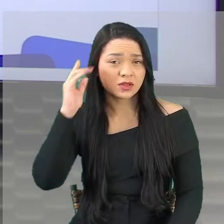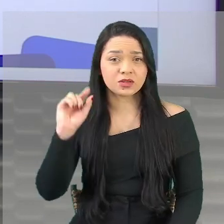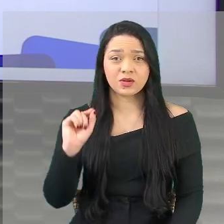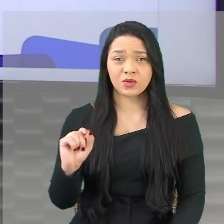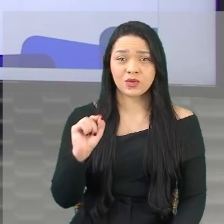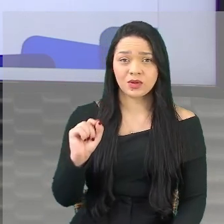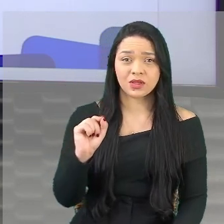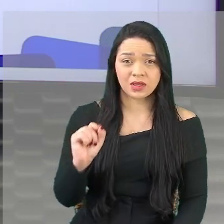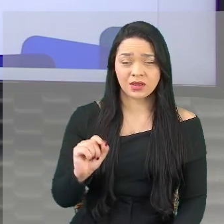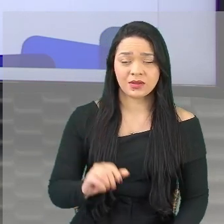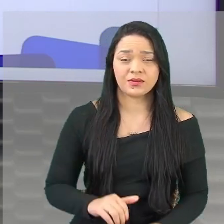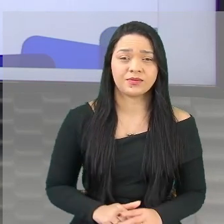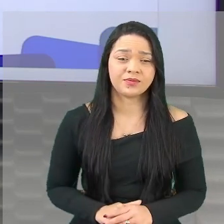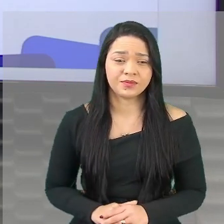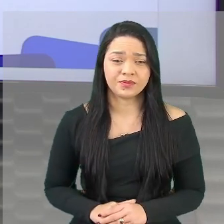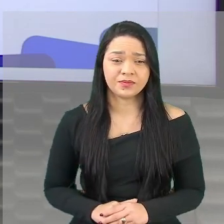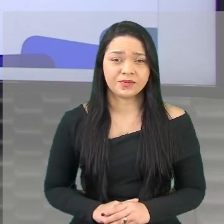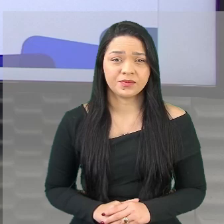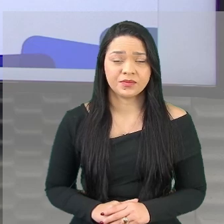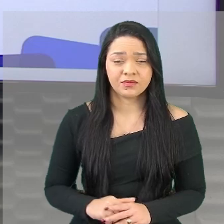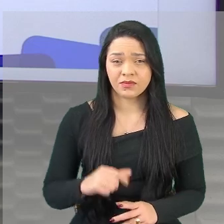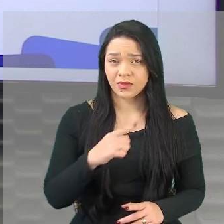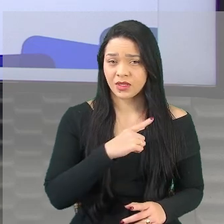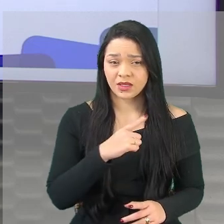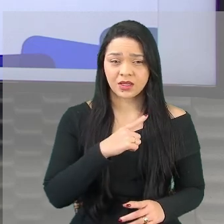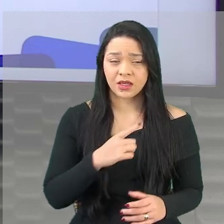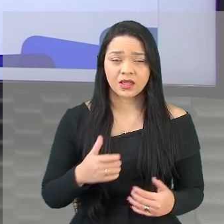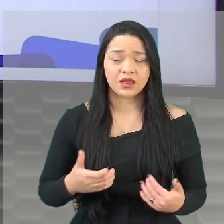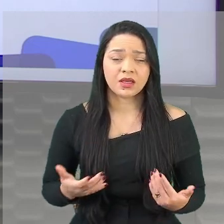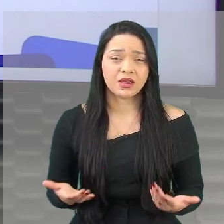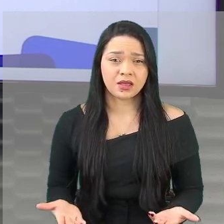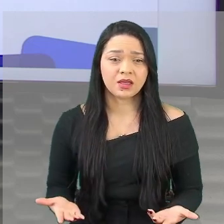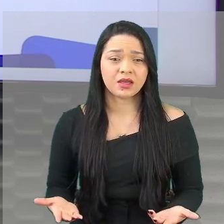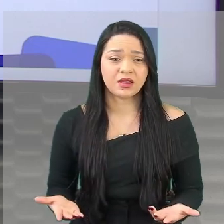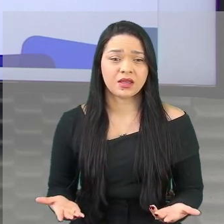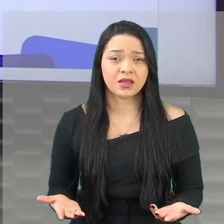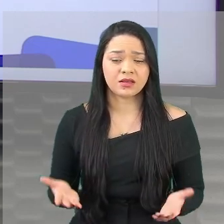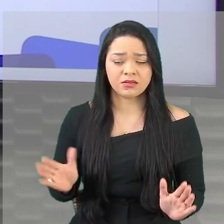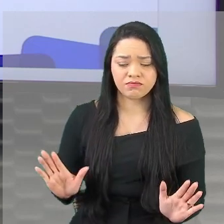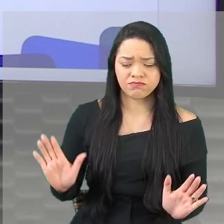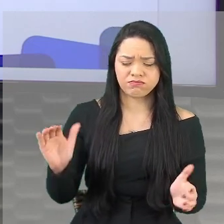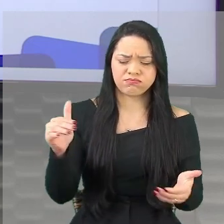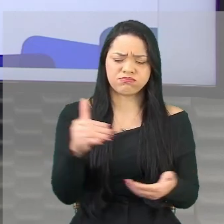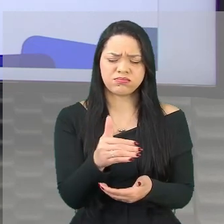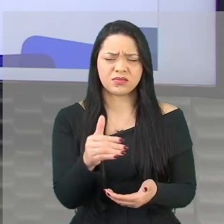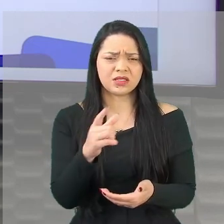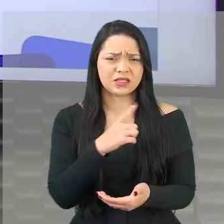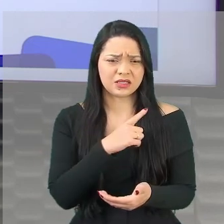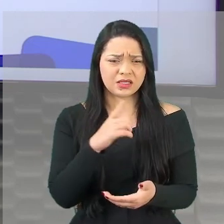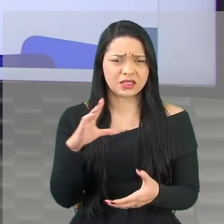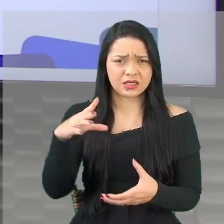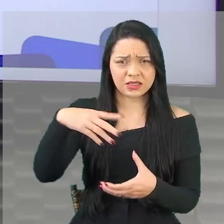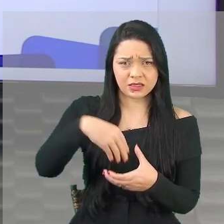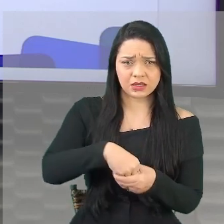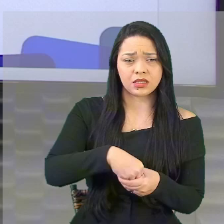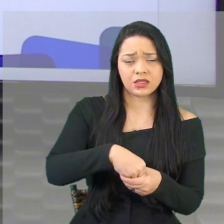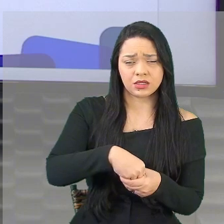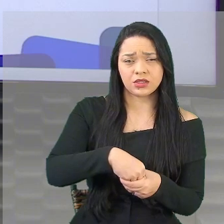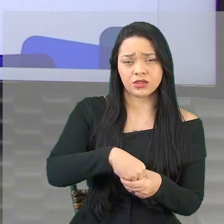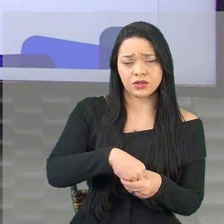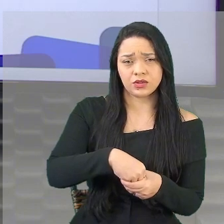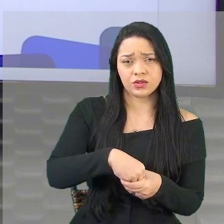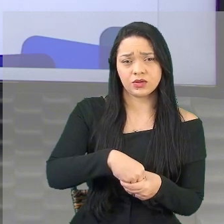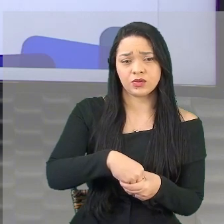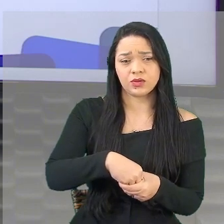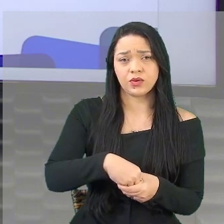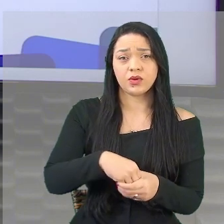pouco desse cenário, dessa casinha que existia então dentro, aí eu estou falando